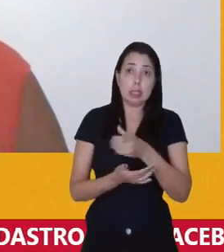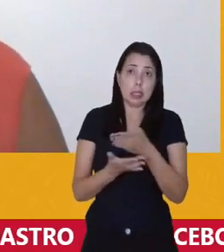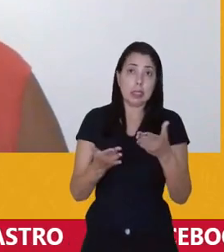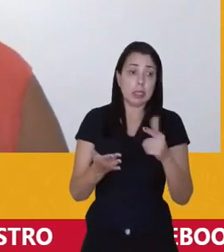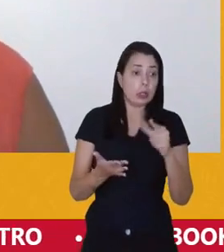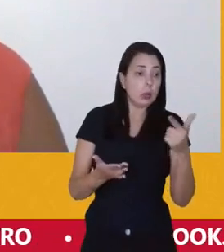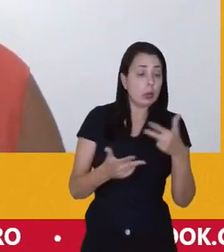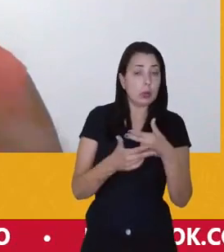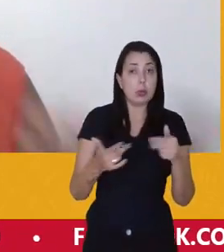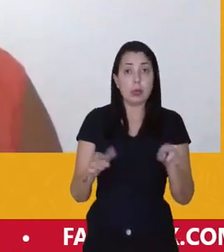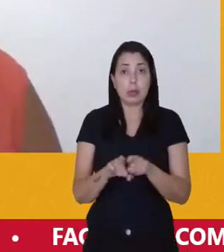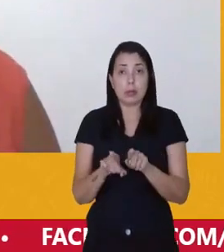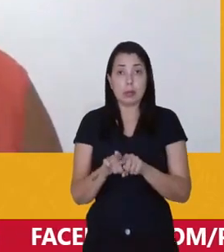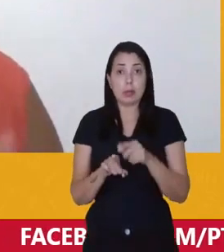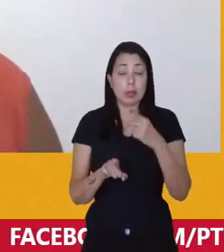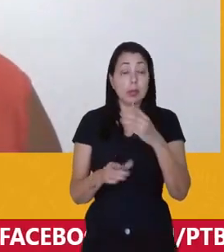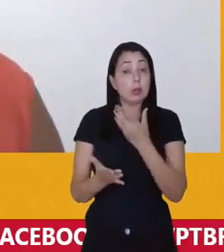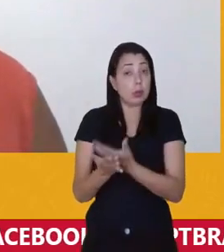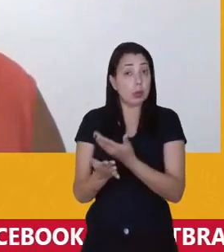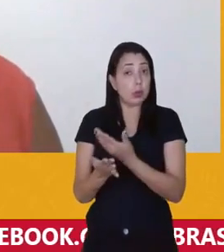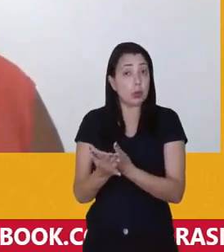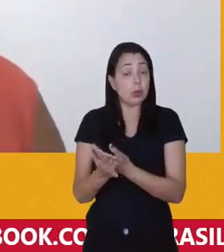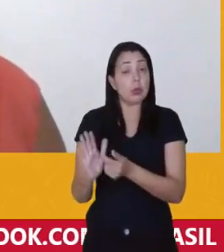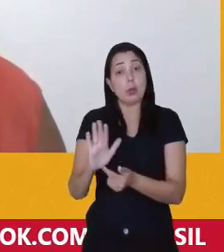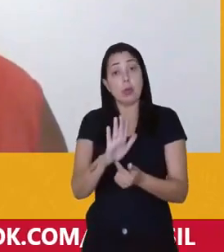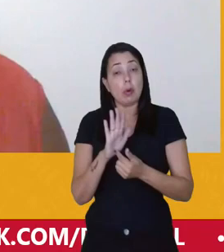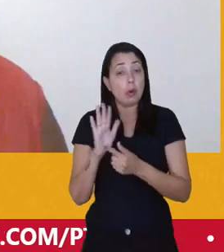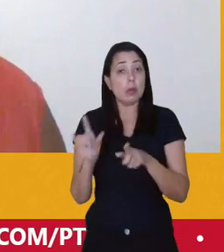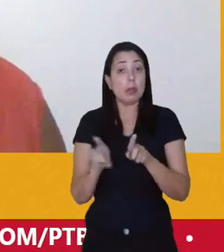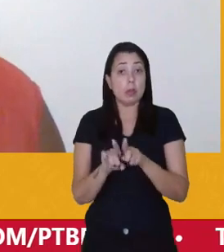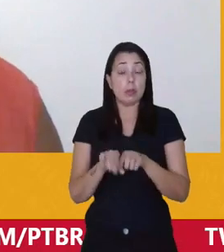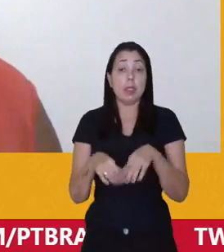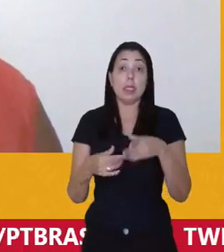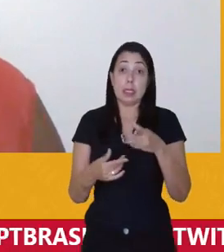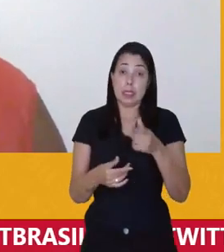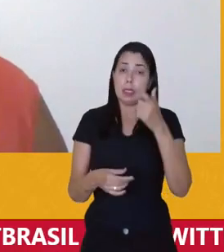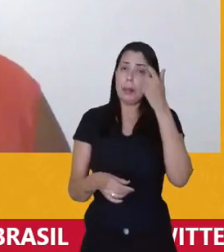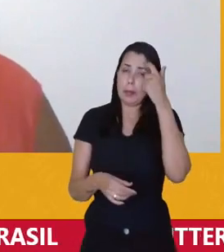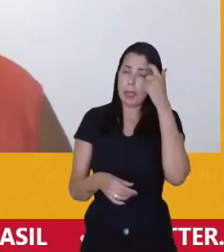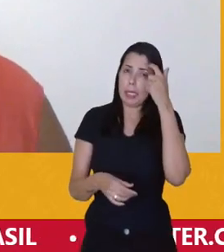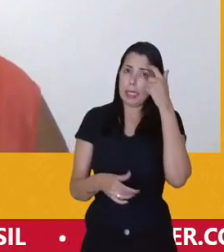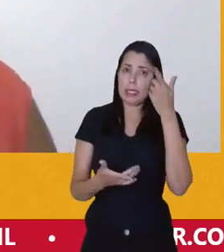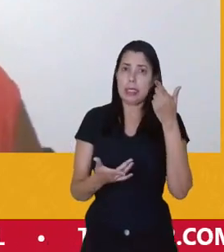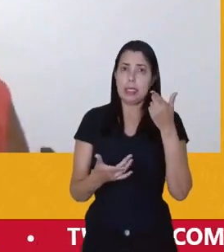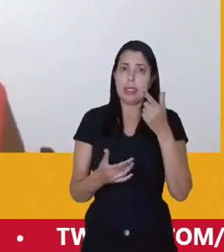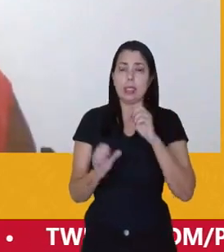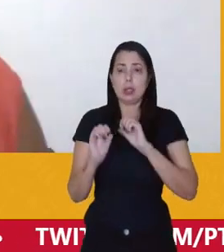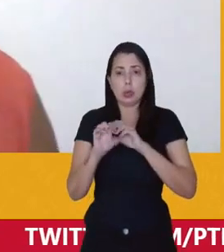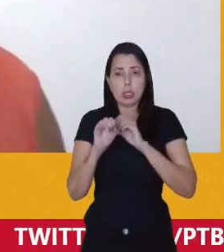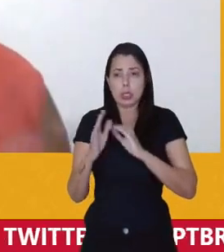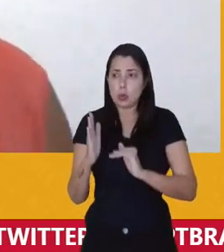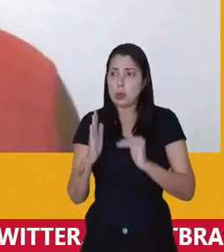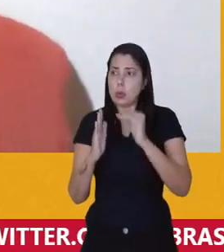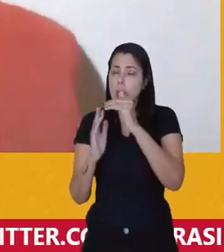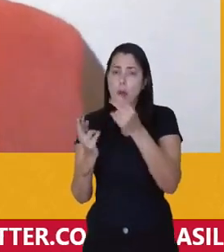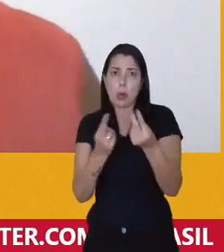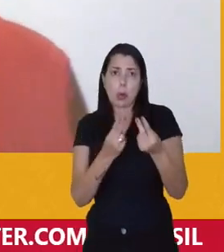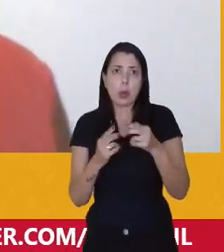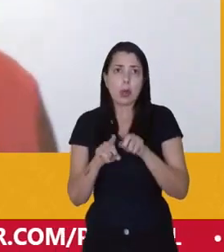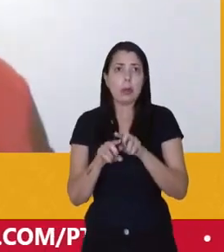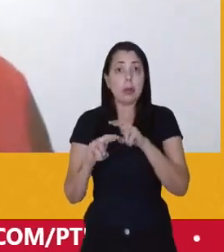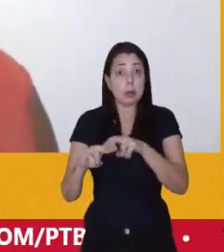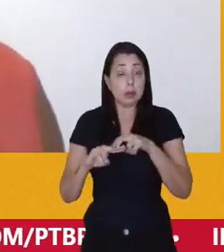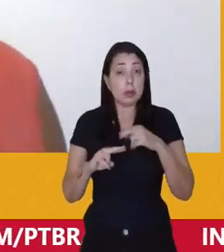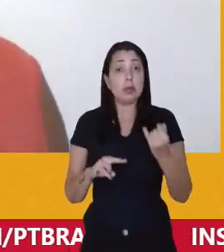outras modalidades também, os seus estudos vêm demonstrando isso, né? Se a gente pensa no ensino superior, a mesma coisa, e por isso